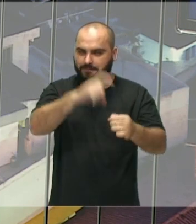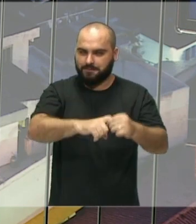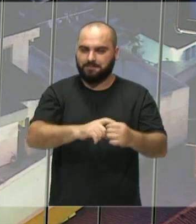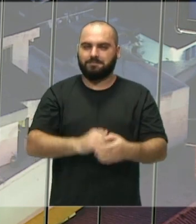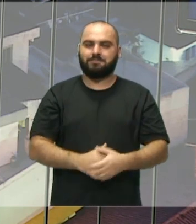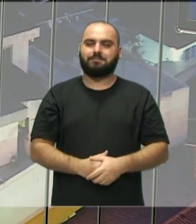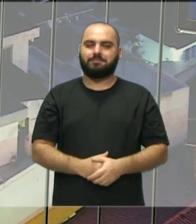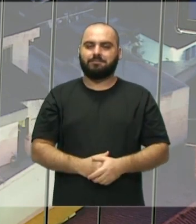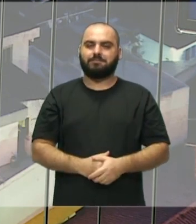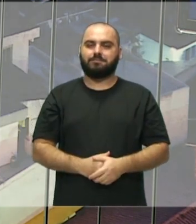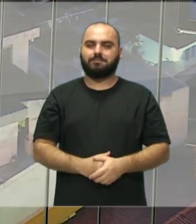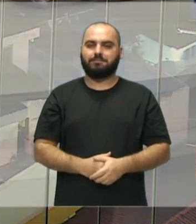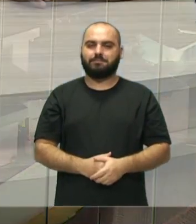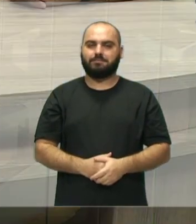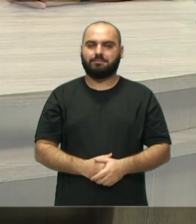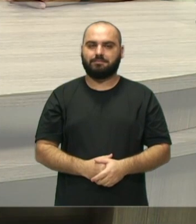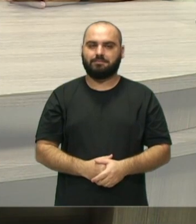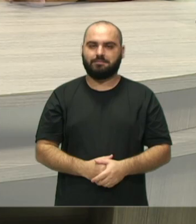já volta, tá?